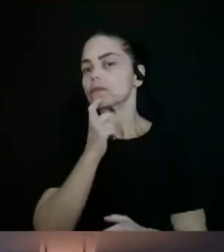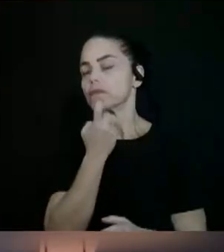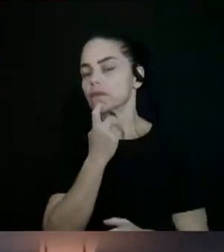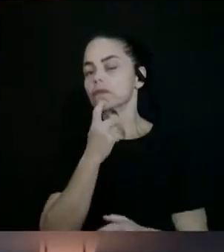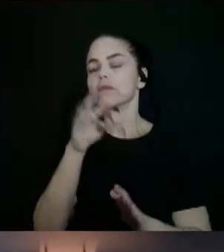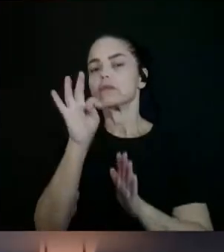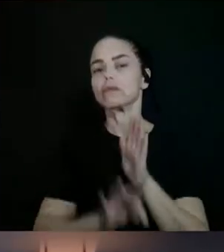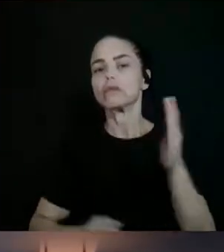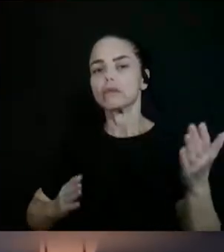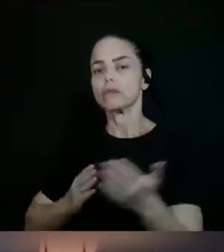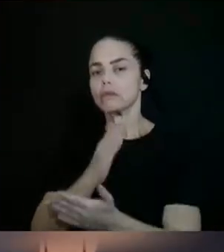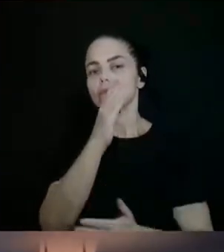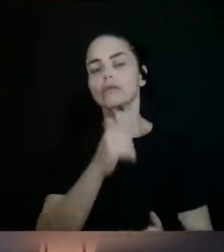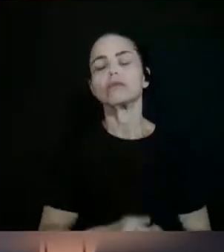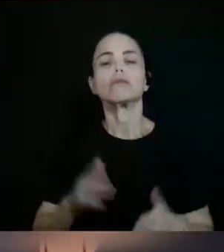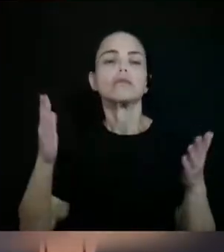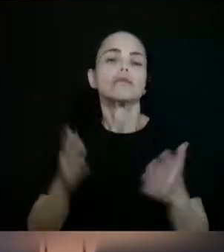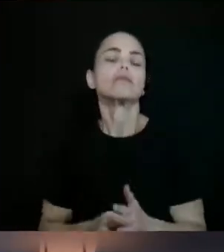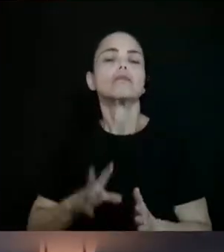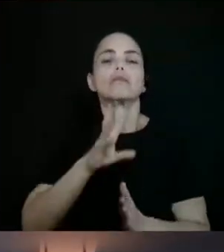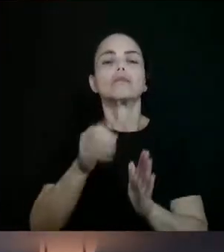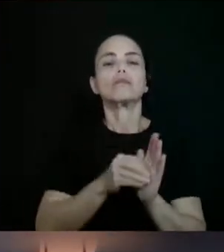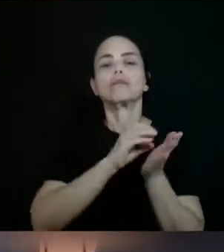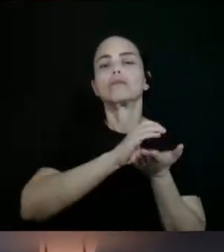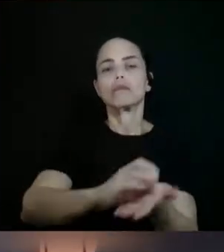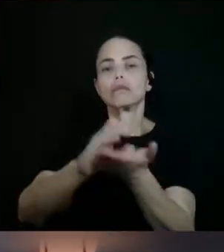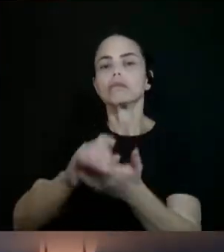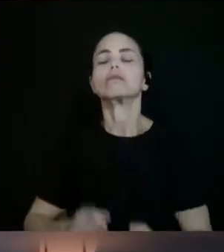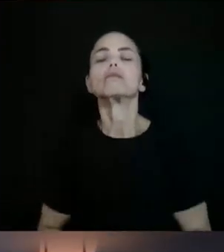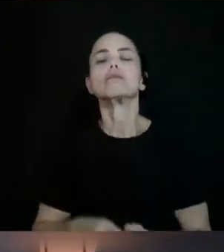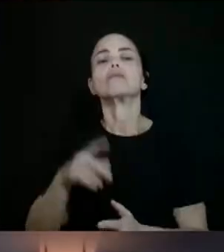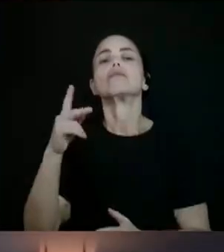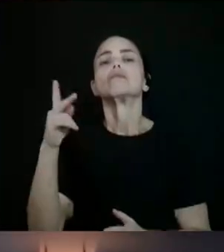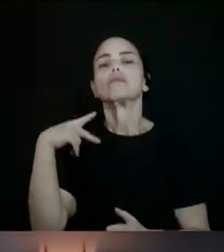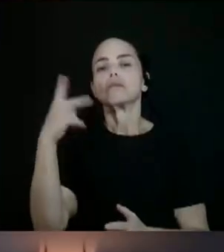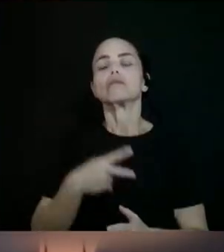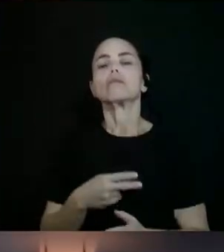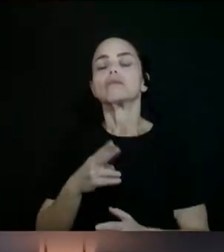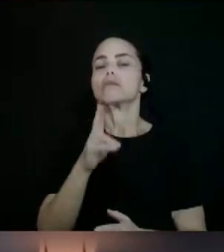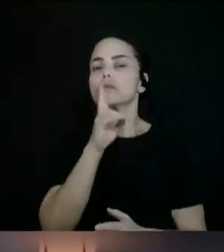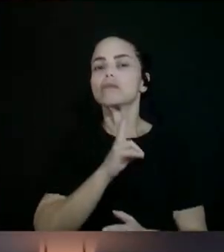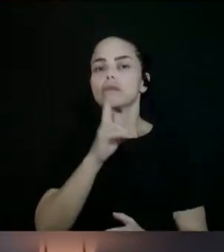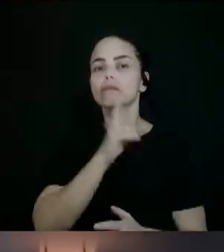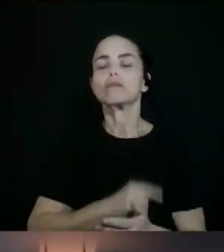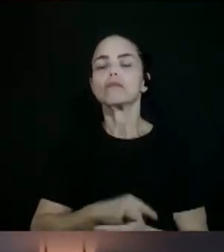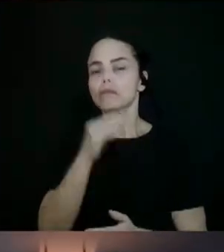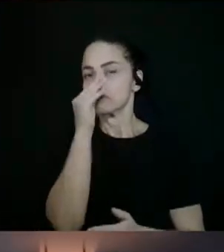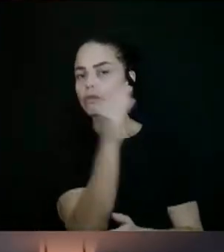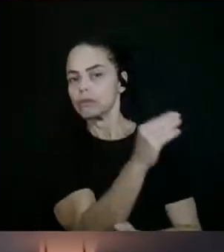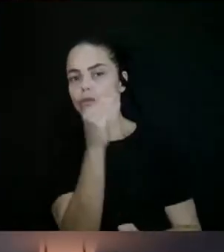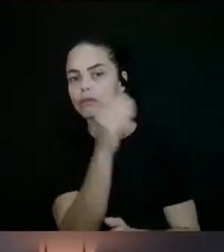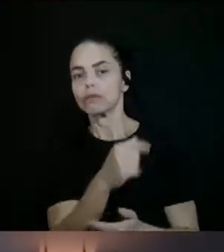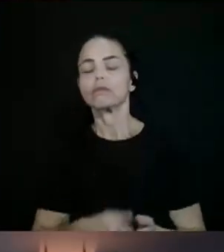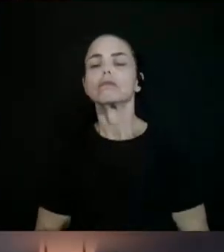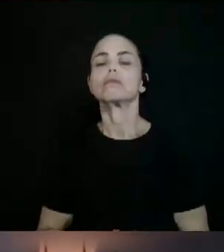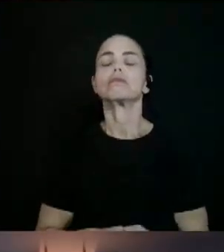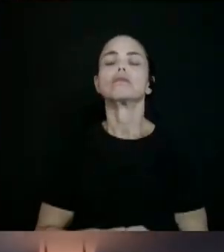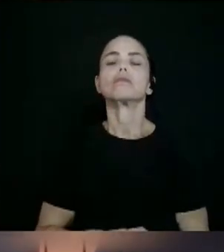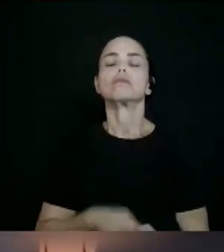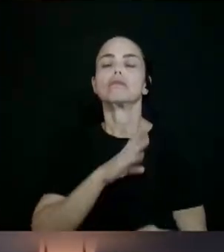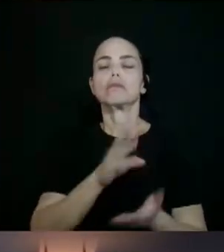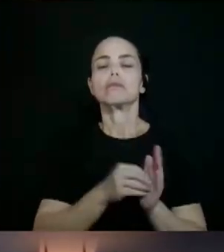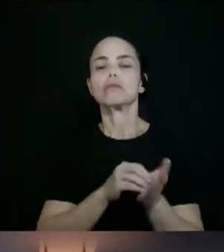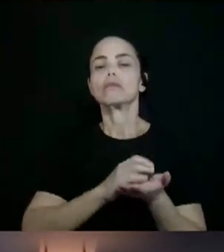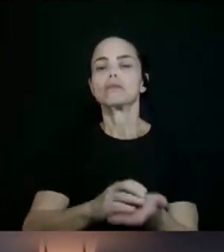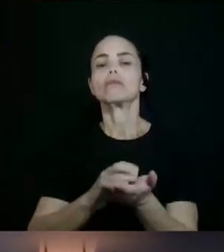aprovado, já a emenda apresentada pelo vereador Nelson Osseri foi rejeitada. Aqui a emenda que eu dei parecer favorável